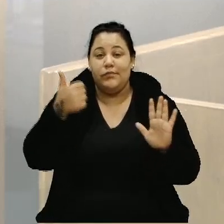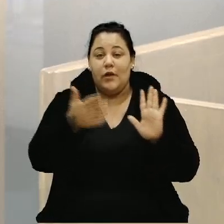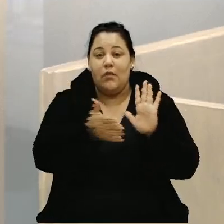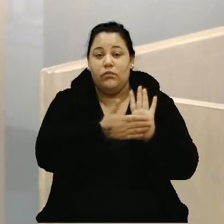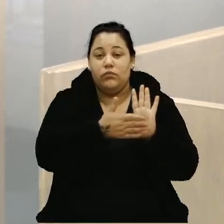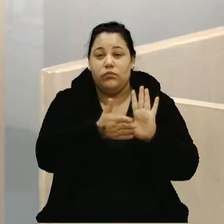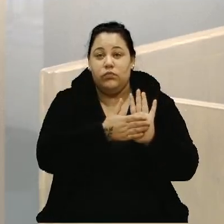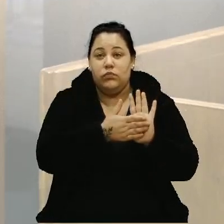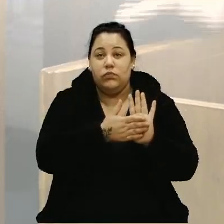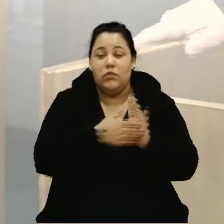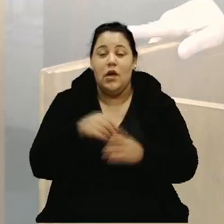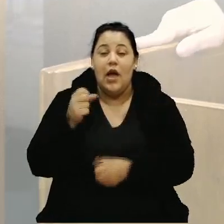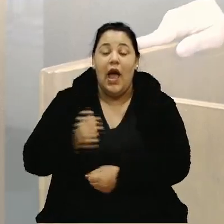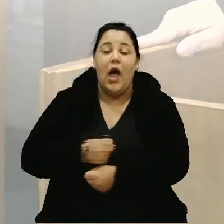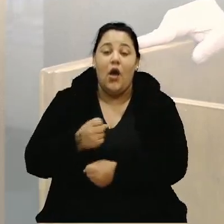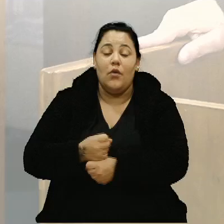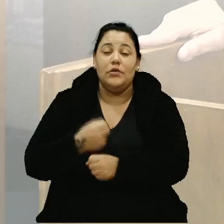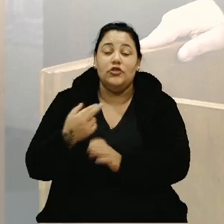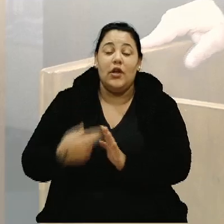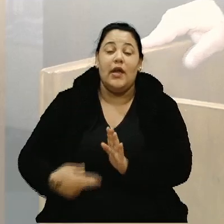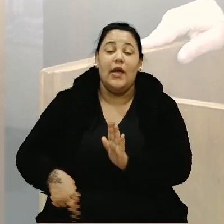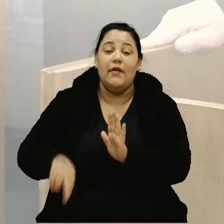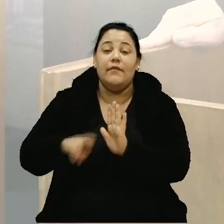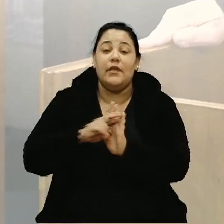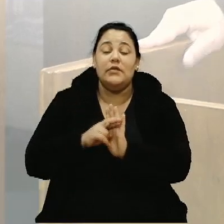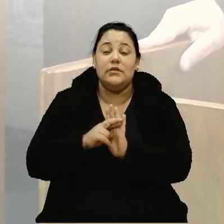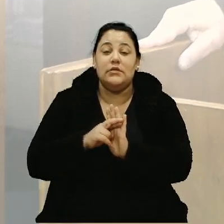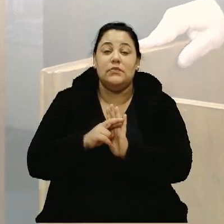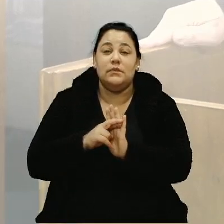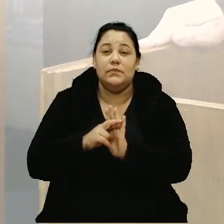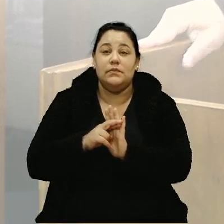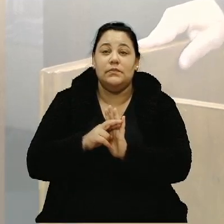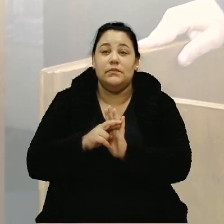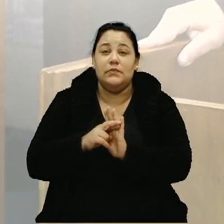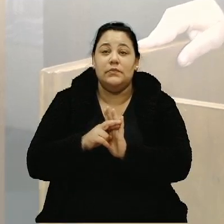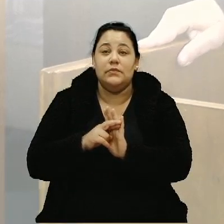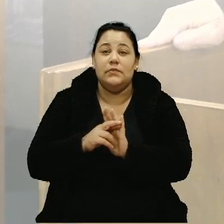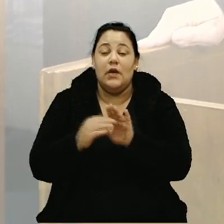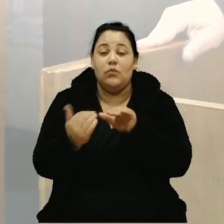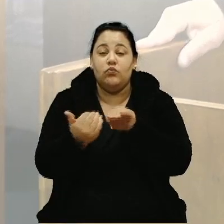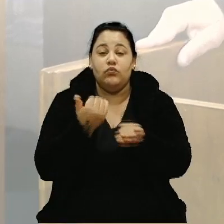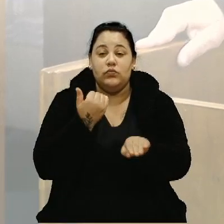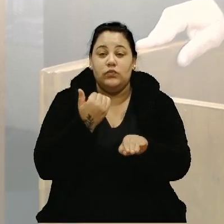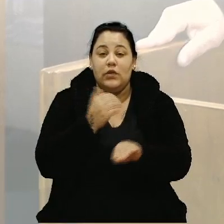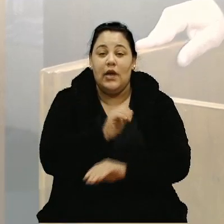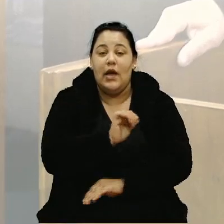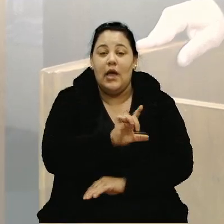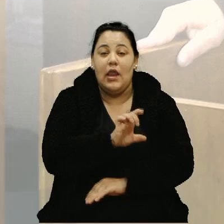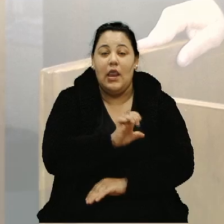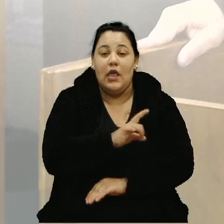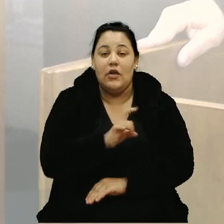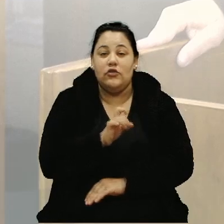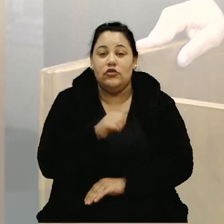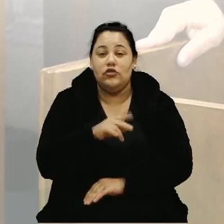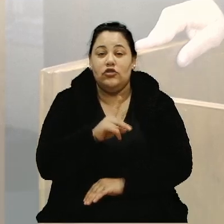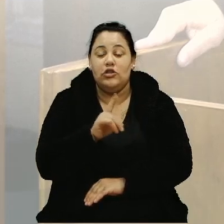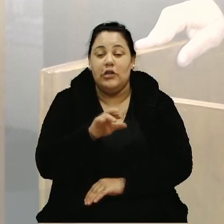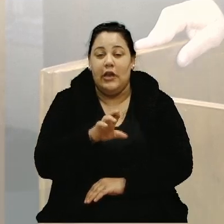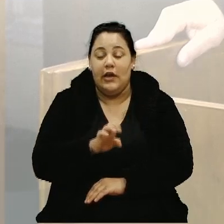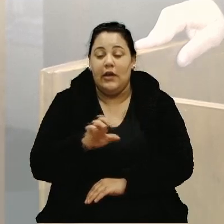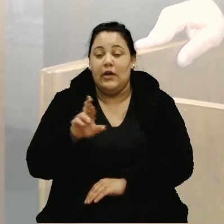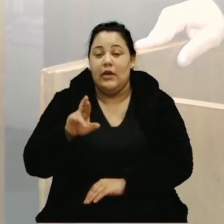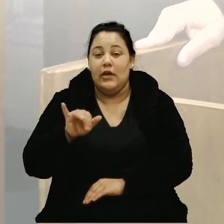obra de revitalização da Avenida Alexandre Riso, lá no Desvio Riso.